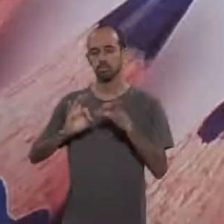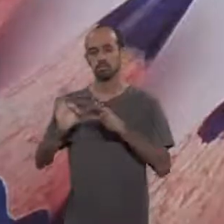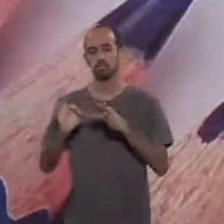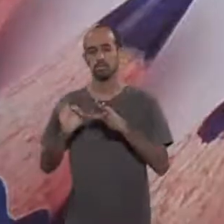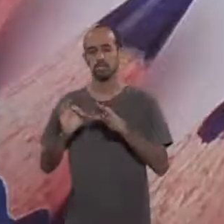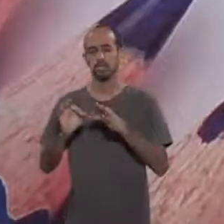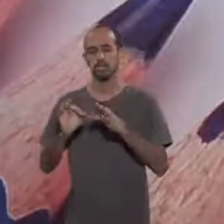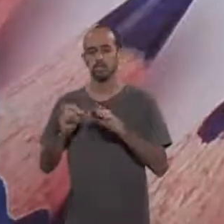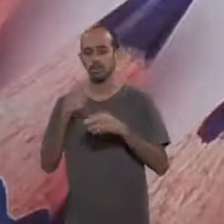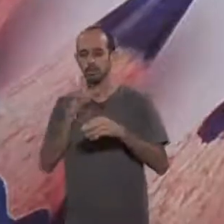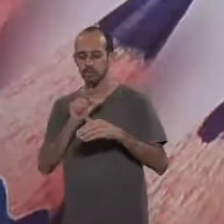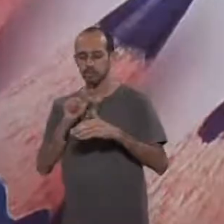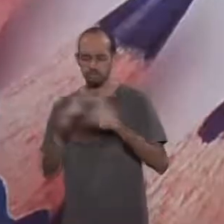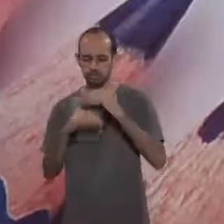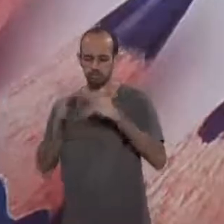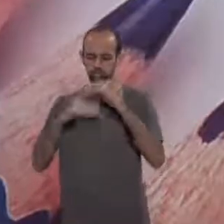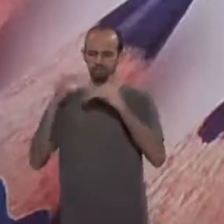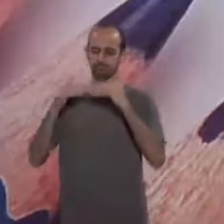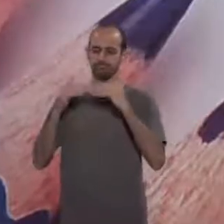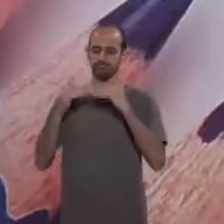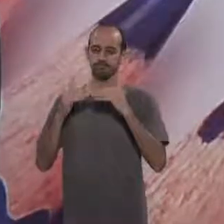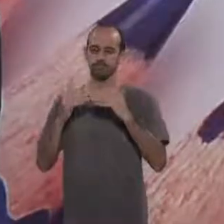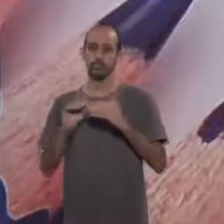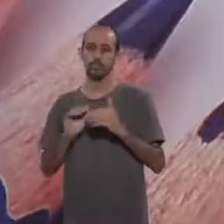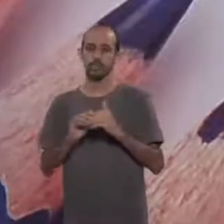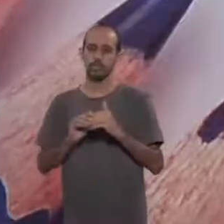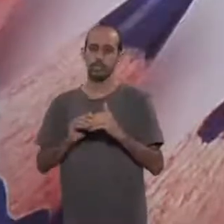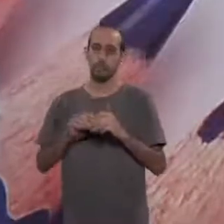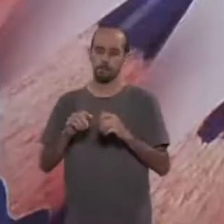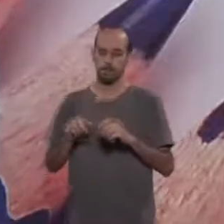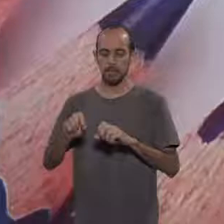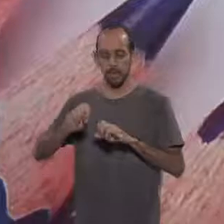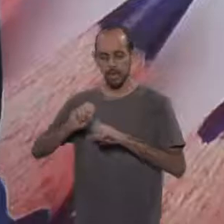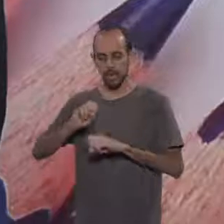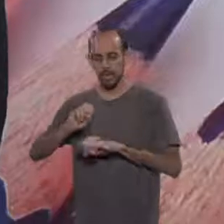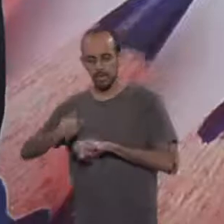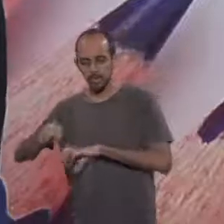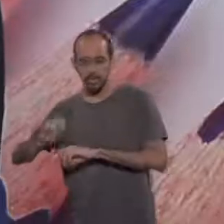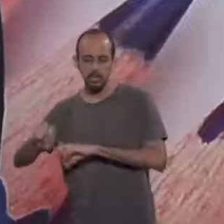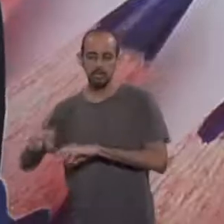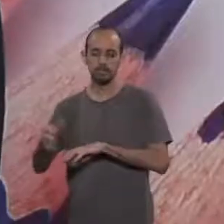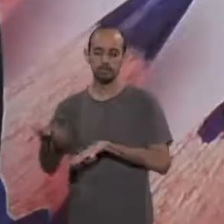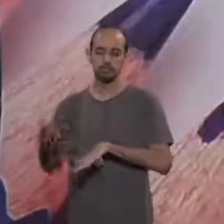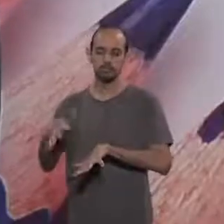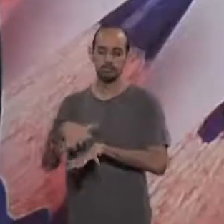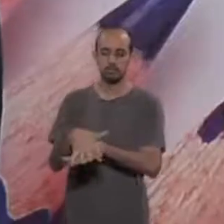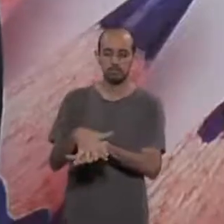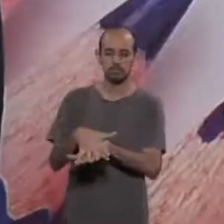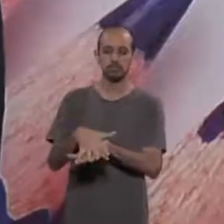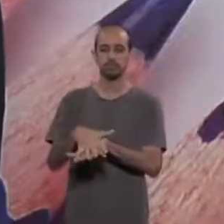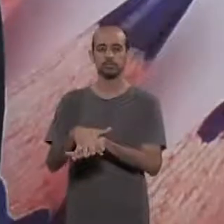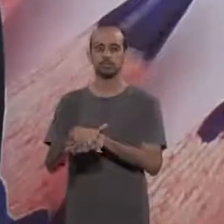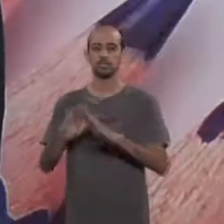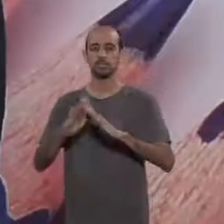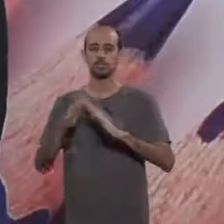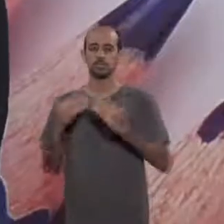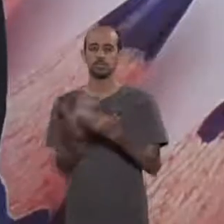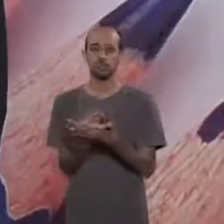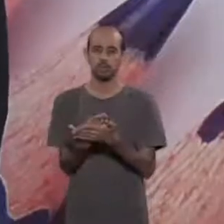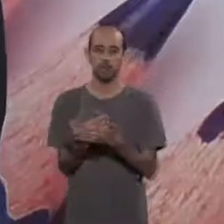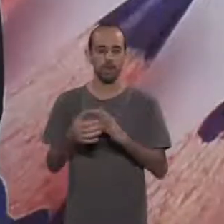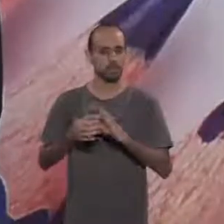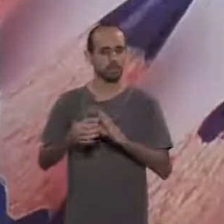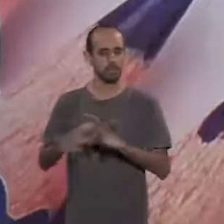dar certo, que vai ser um grande passo na questão da educação inclusiva, da escola democrática, a escola para todo